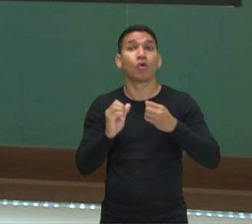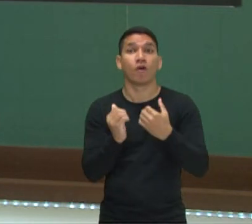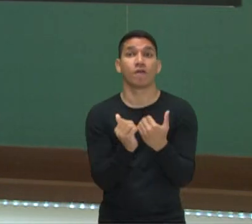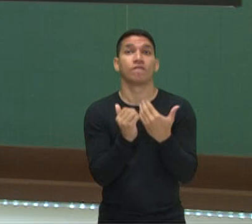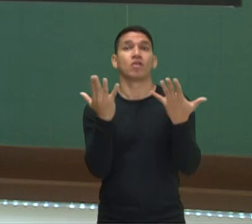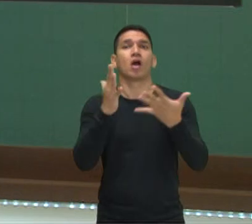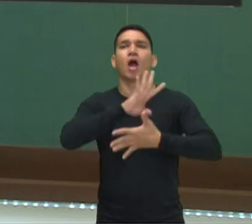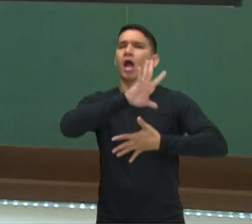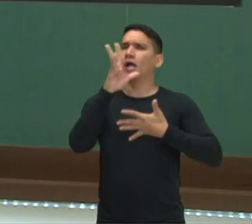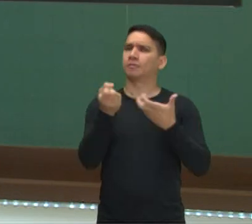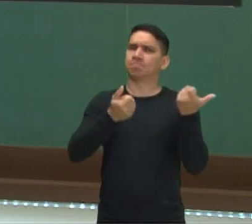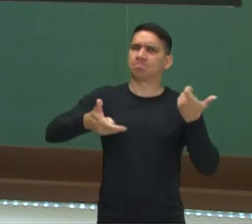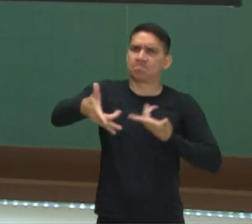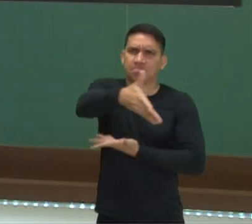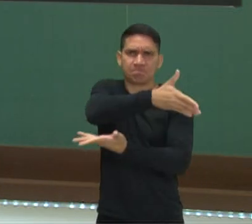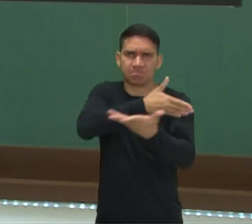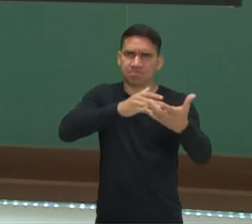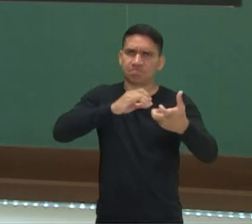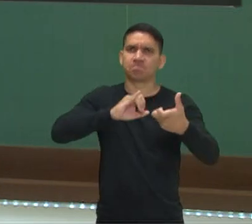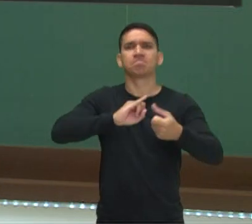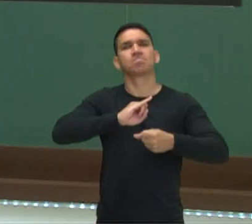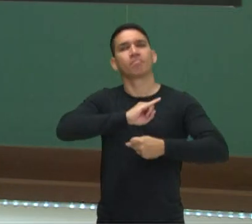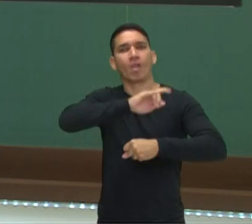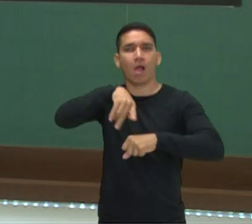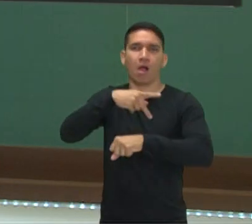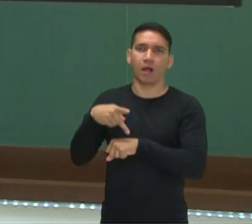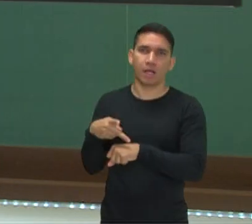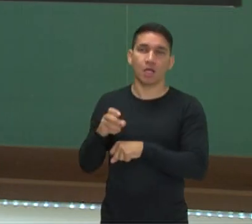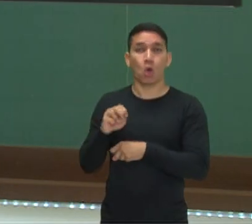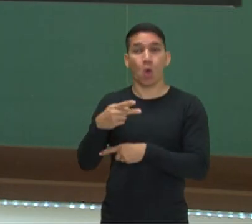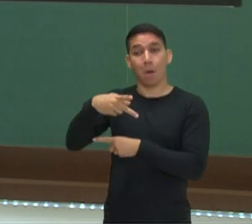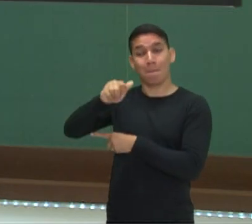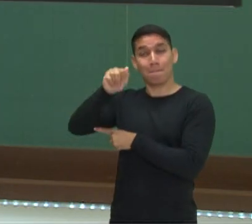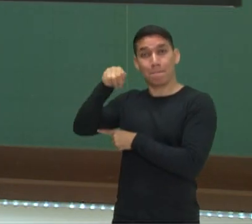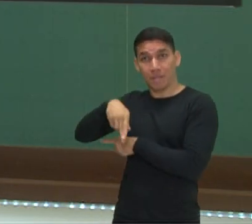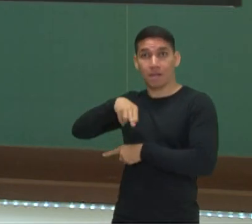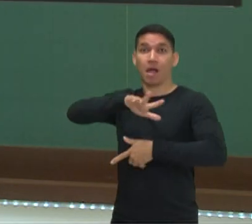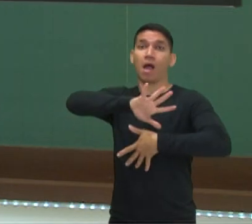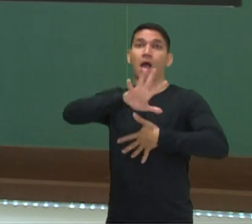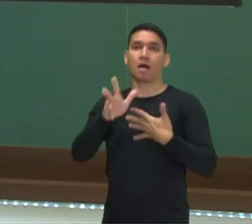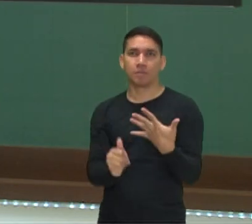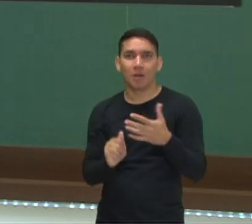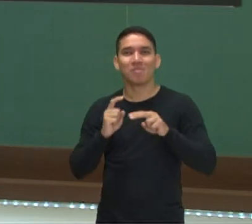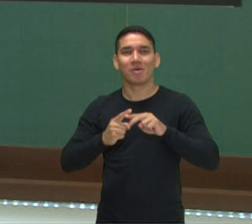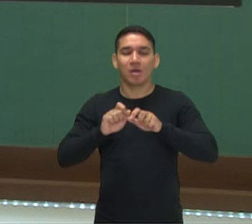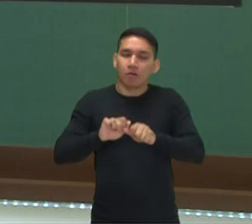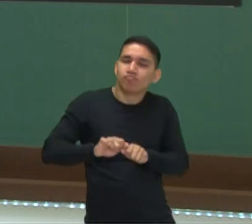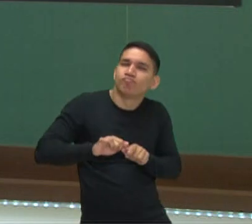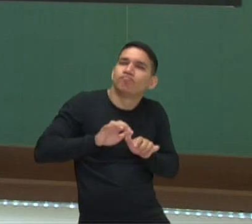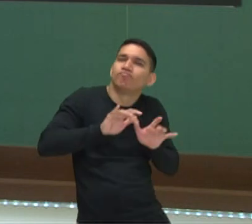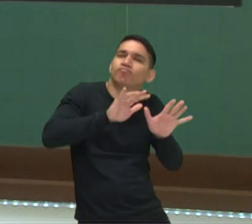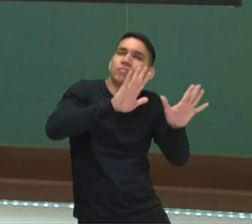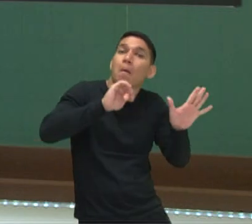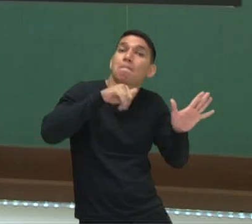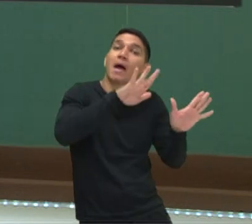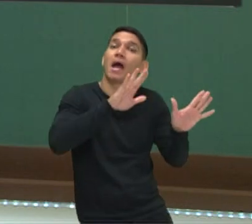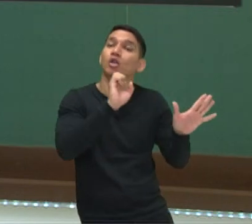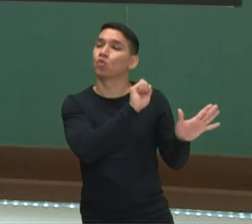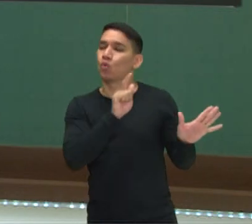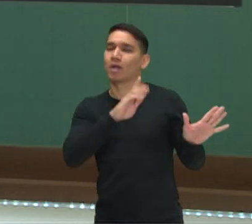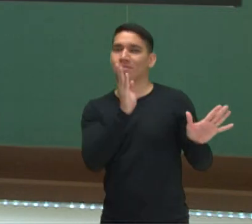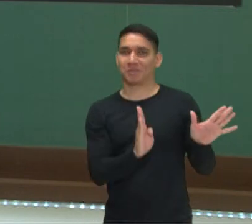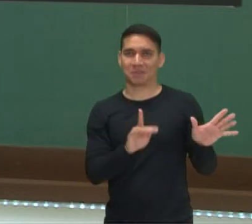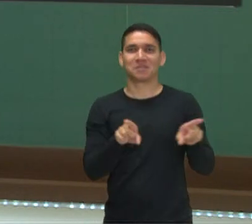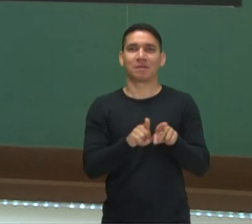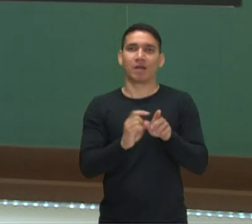ou Pan-Amazônia, porque é mais do que os limites brasileiros, ela se estende por outros países vizinhos